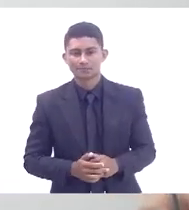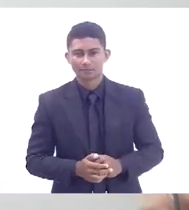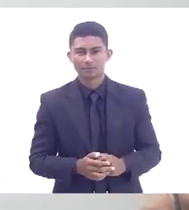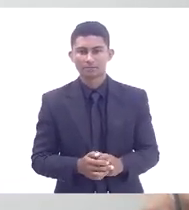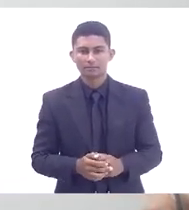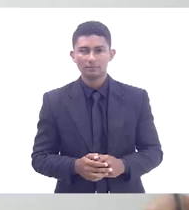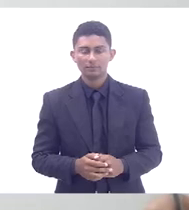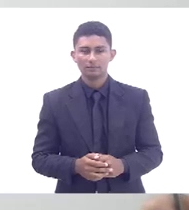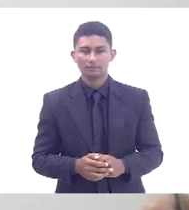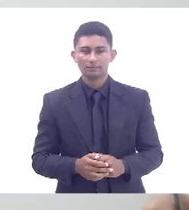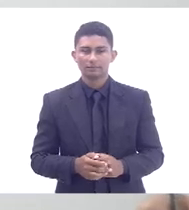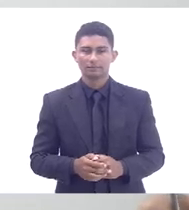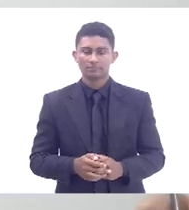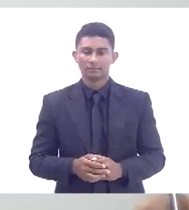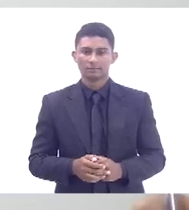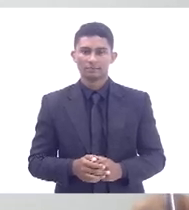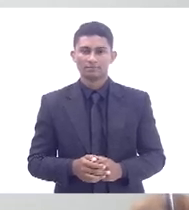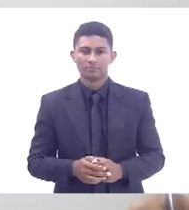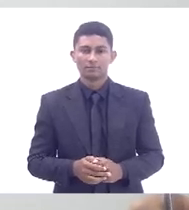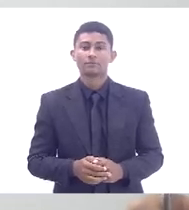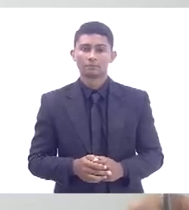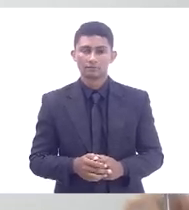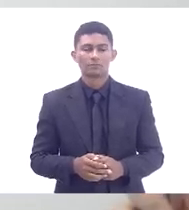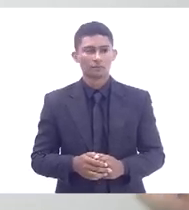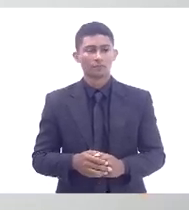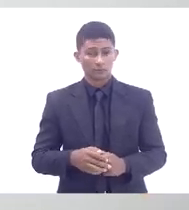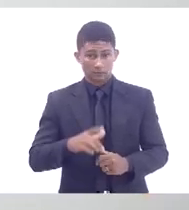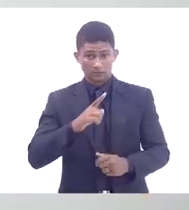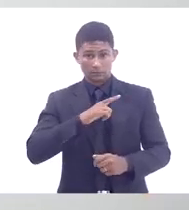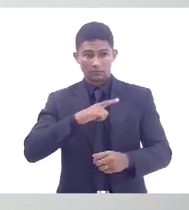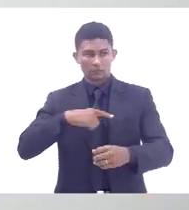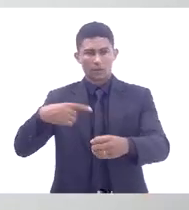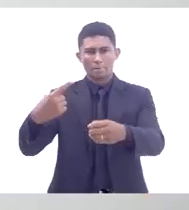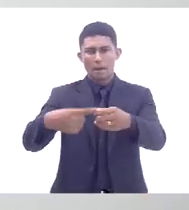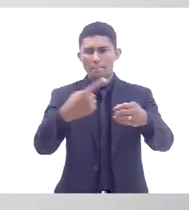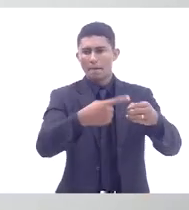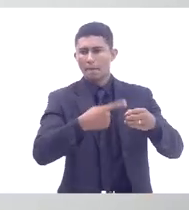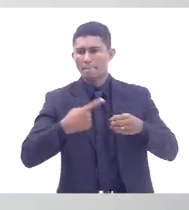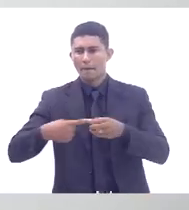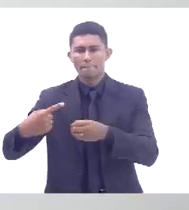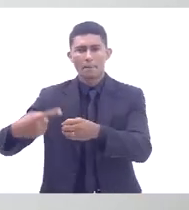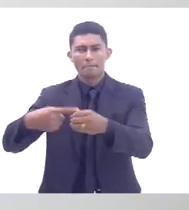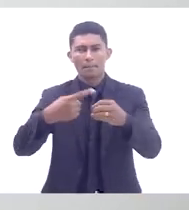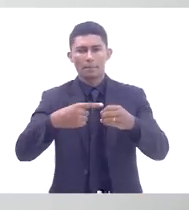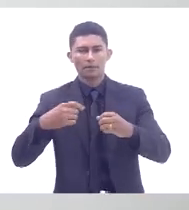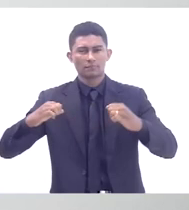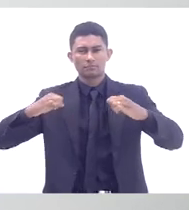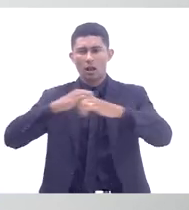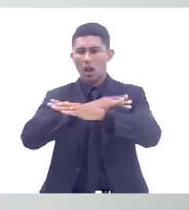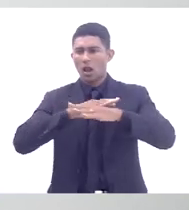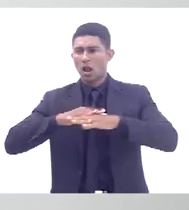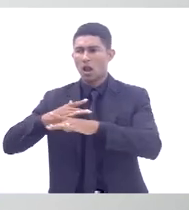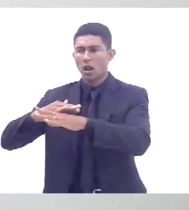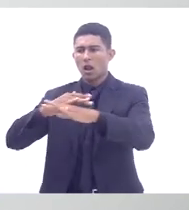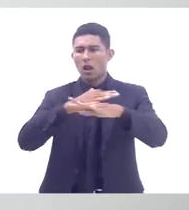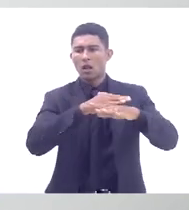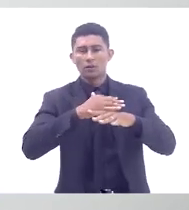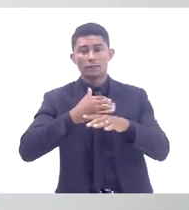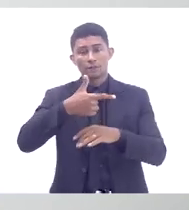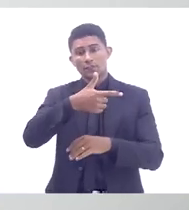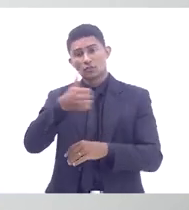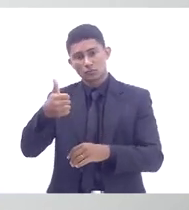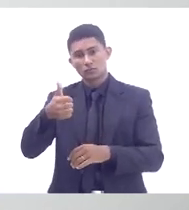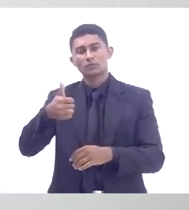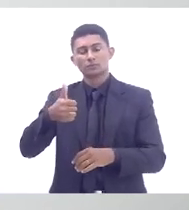atendemos é 21 municípios do Norte e Noroeste o e quarenta e nove porcento